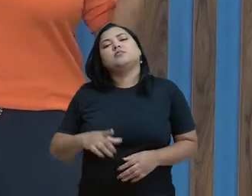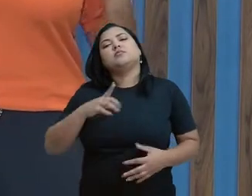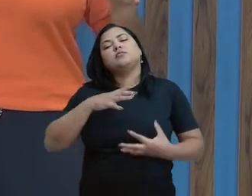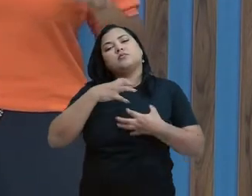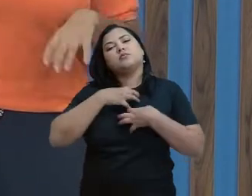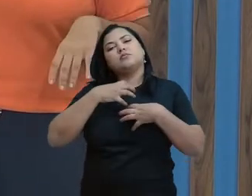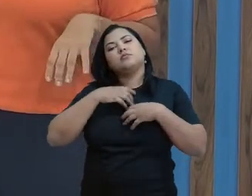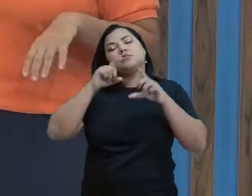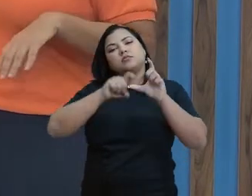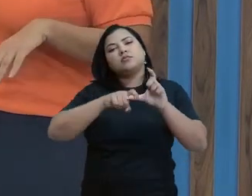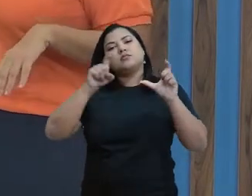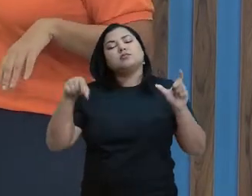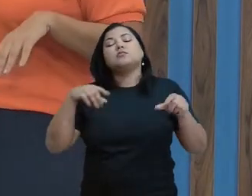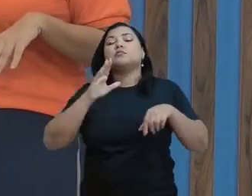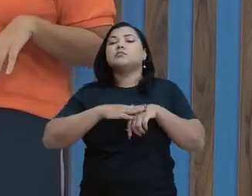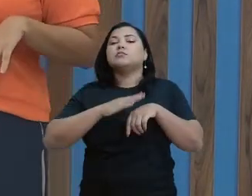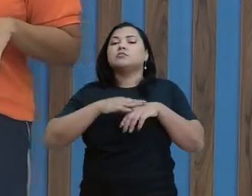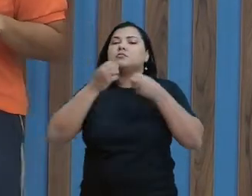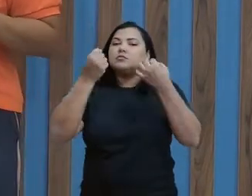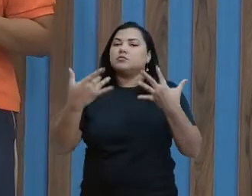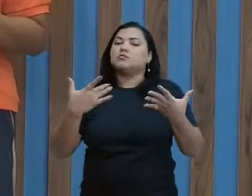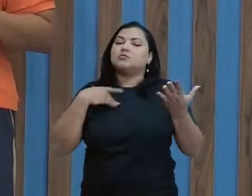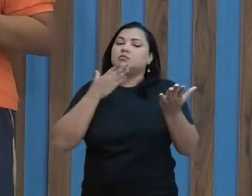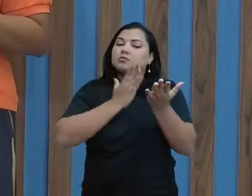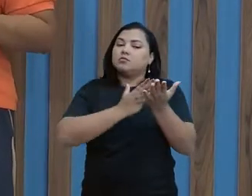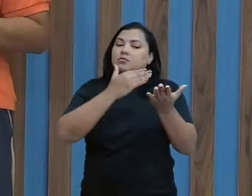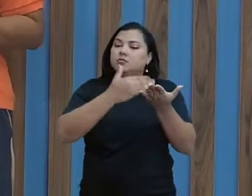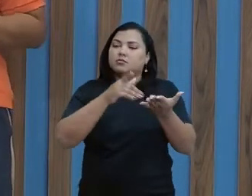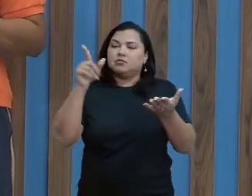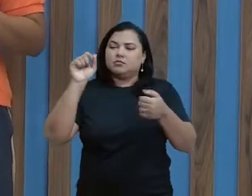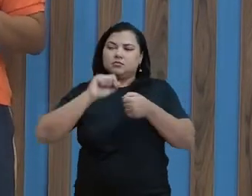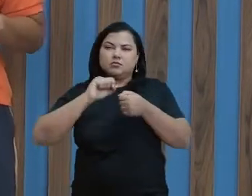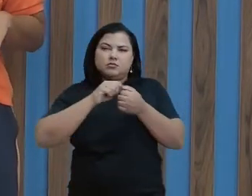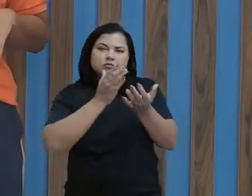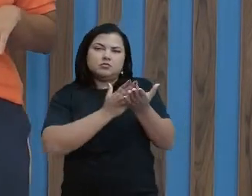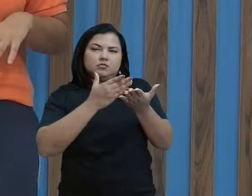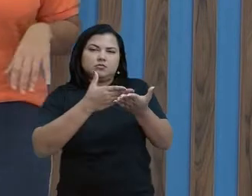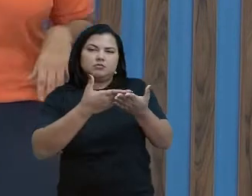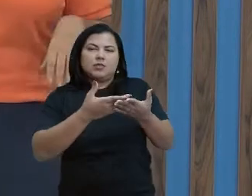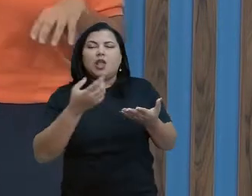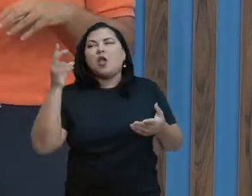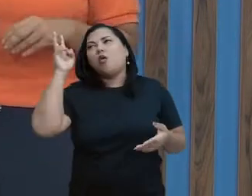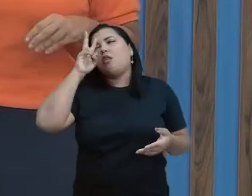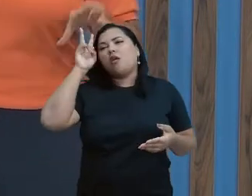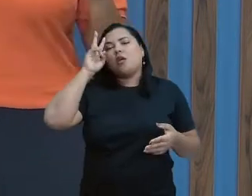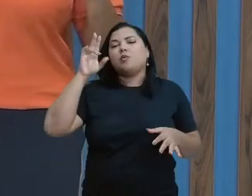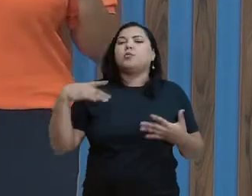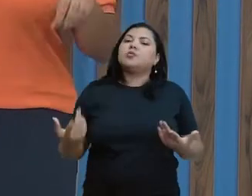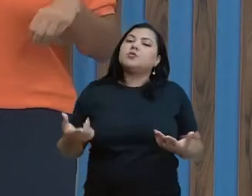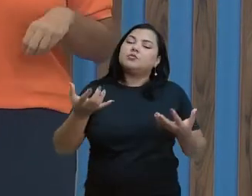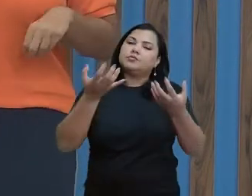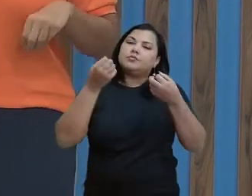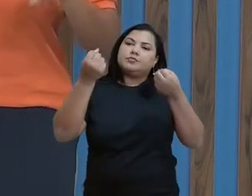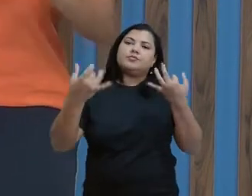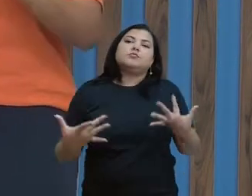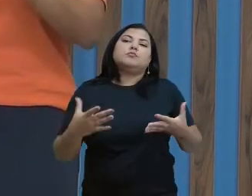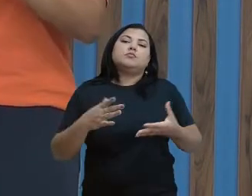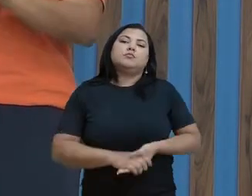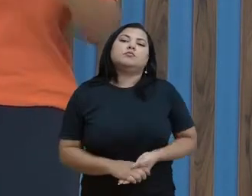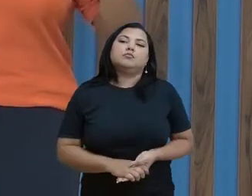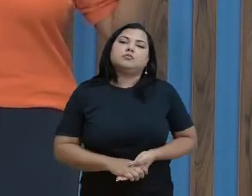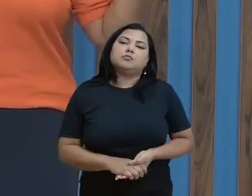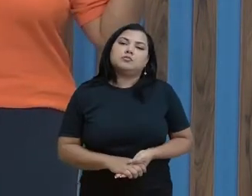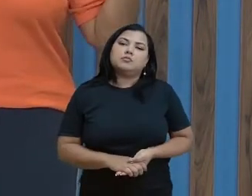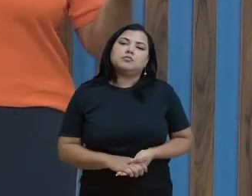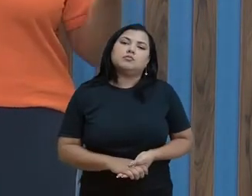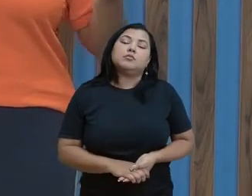sentidos independentes. Mas quando eu digo o bolo que ela fez ainda deixava lembranças, eu estou querendo dizer, eu